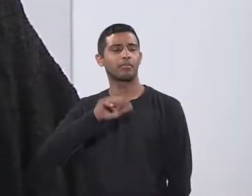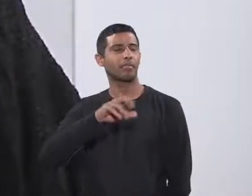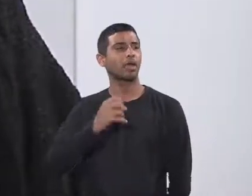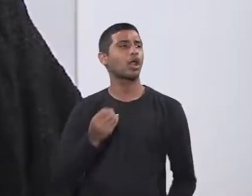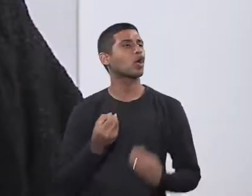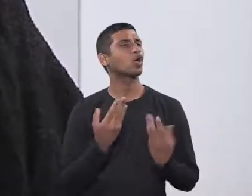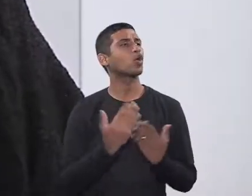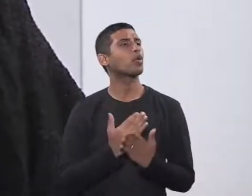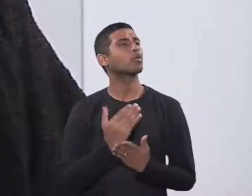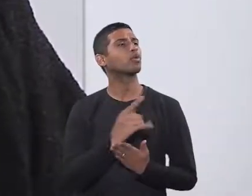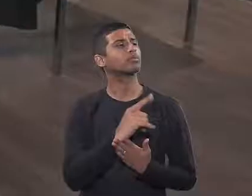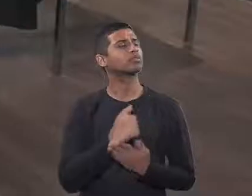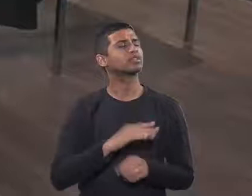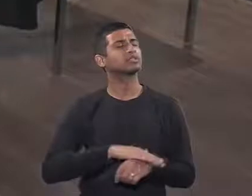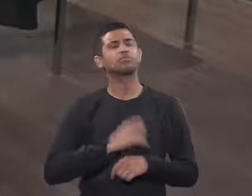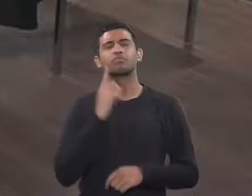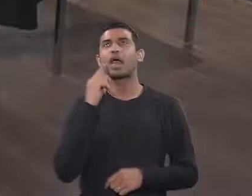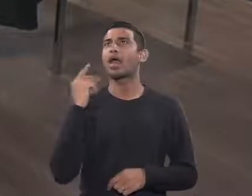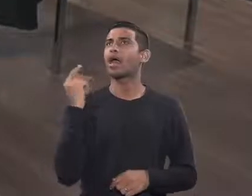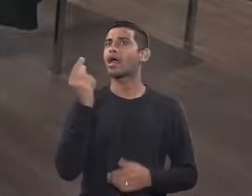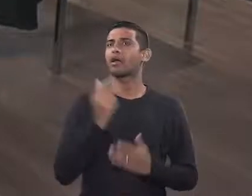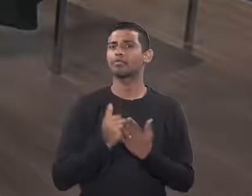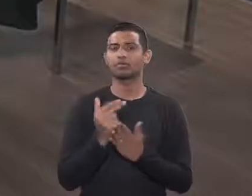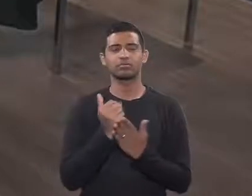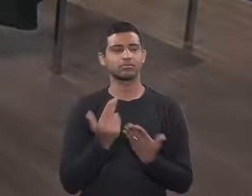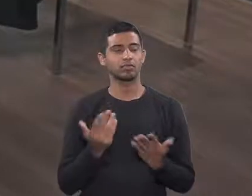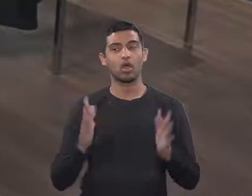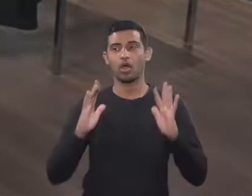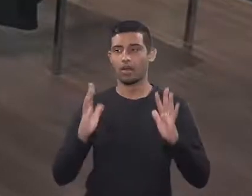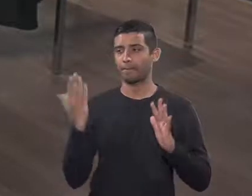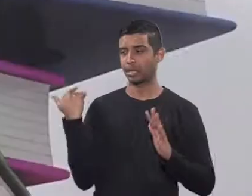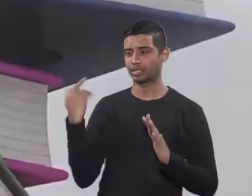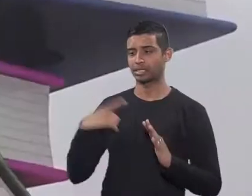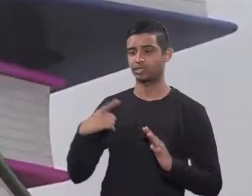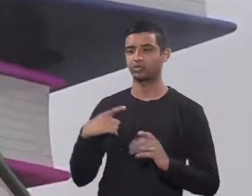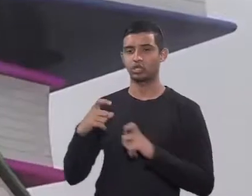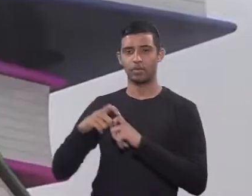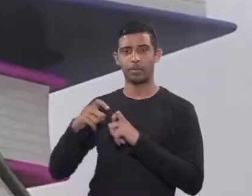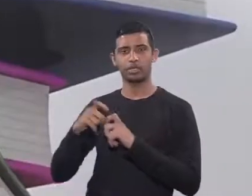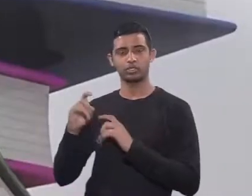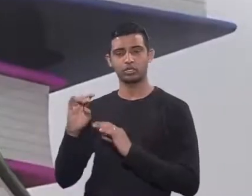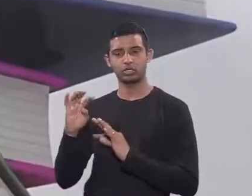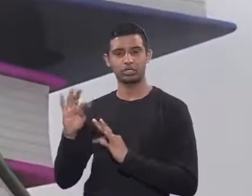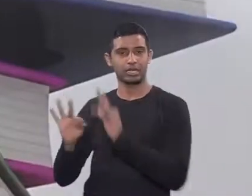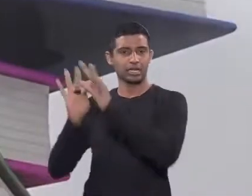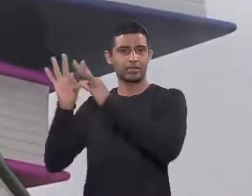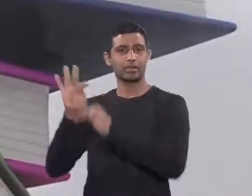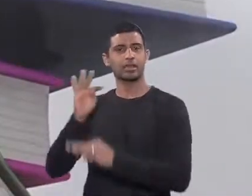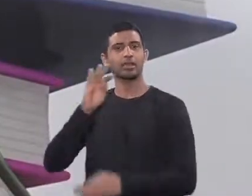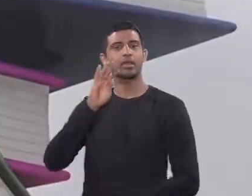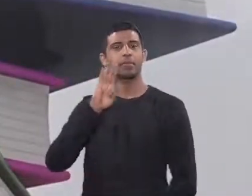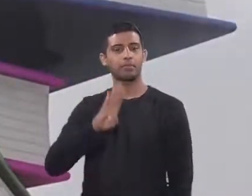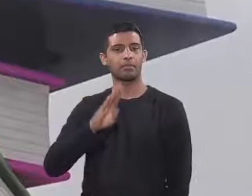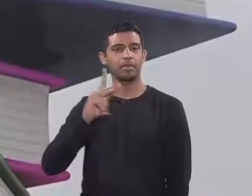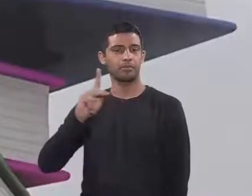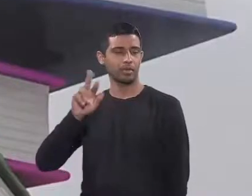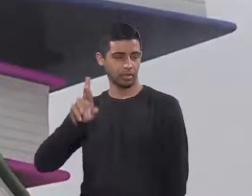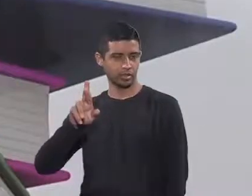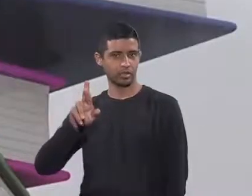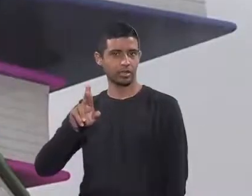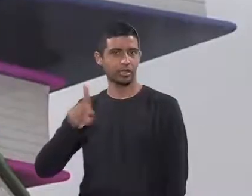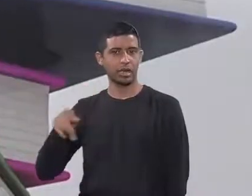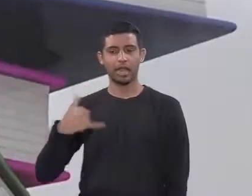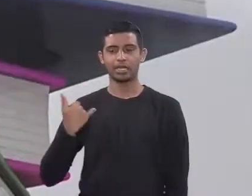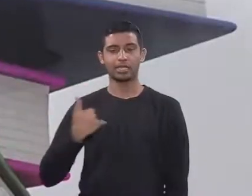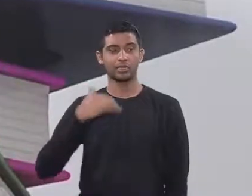da pintura? Então, eu fazia tratamento na BBR. E aos 9 anos, os médicos me